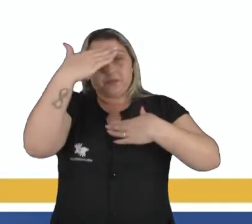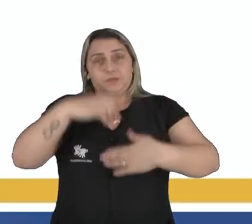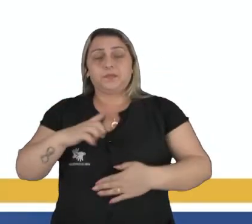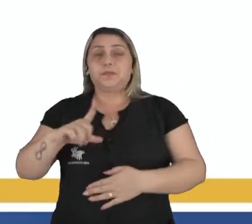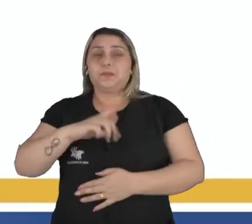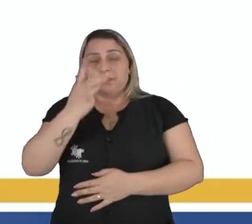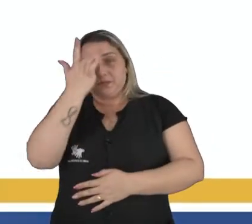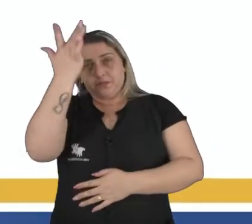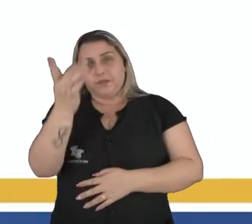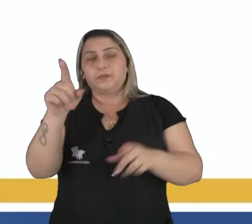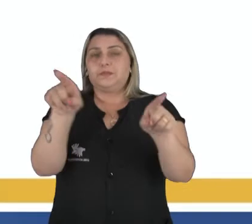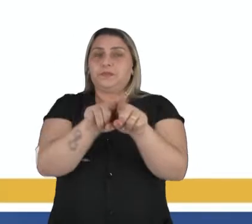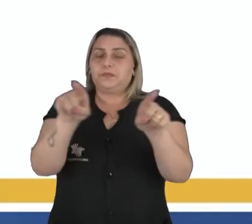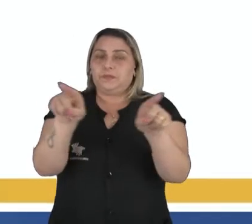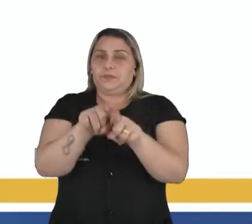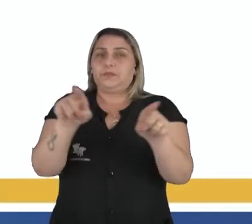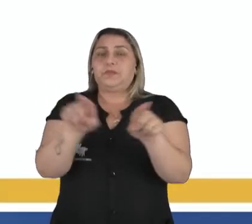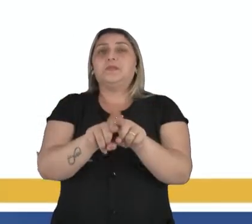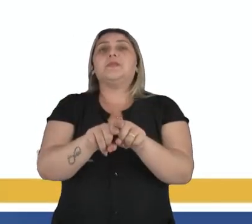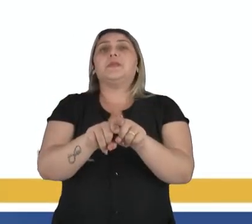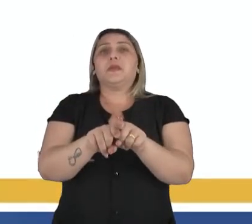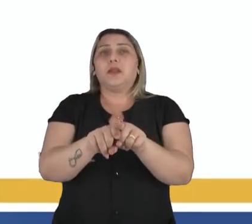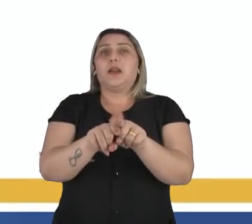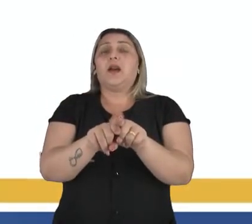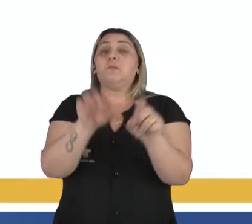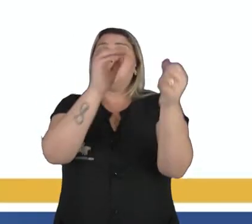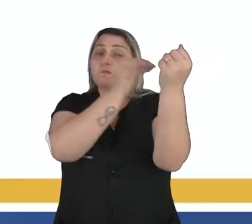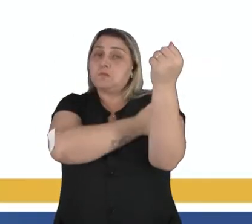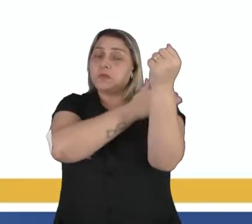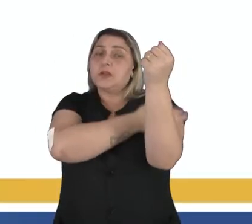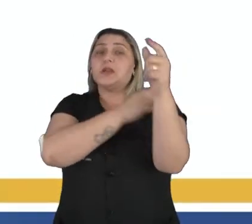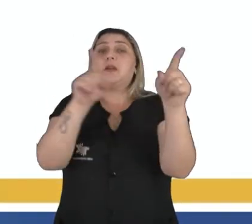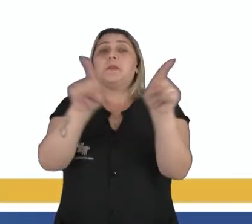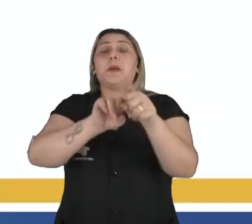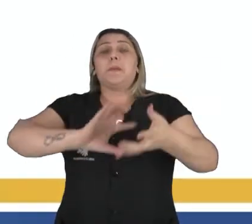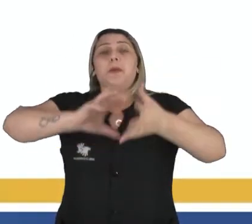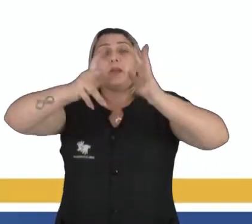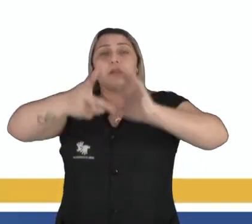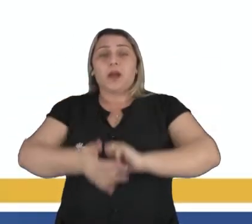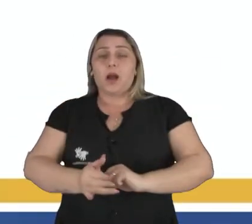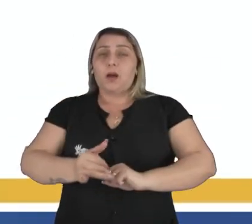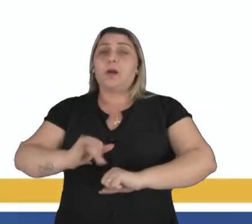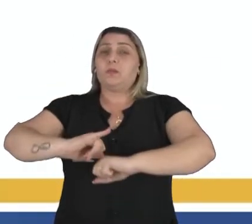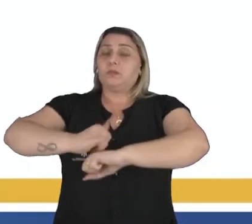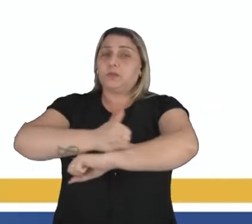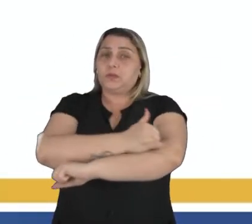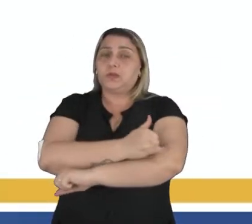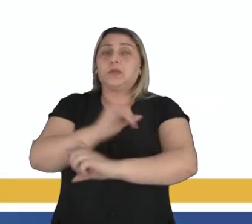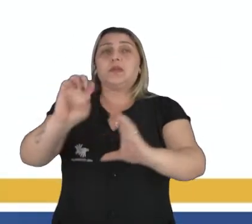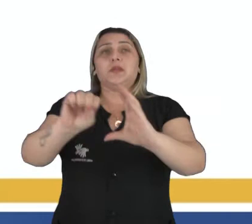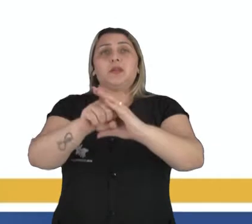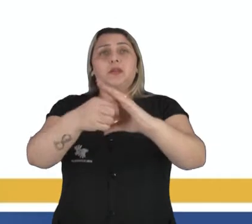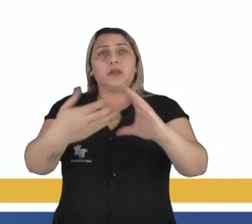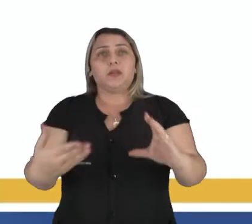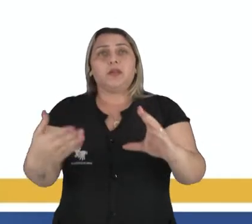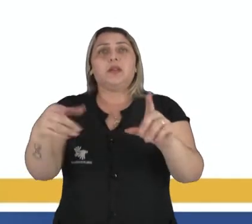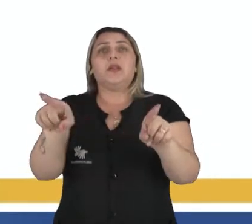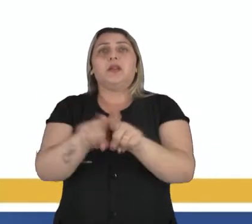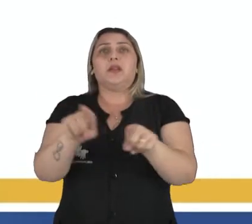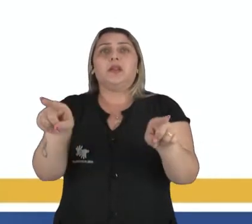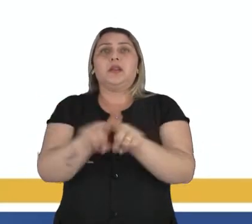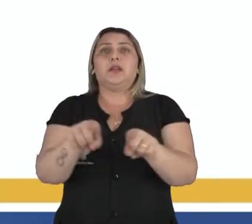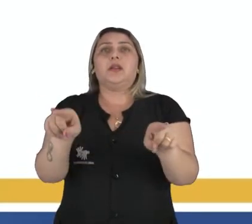tem facilidade tanto para hipertrofia muscular quanto para metabolizar a gordura as características do mês